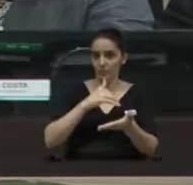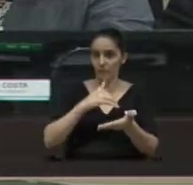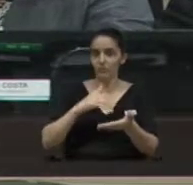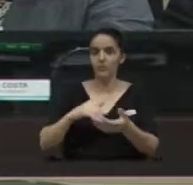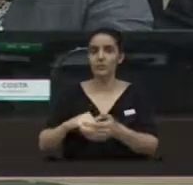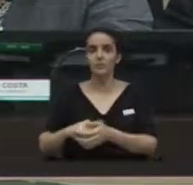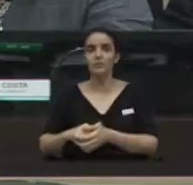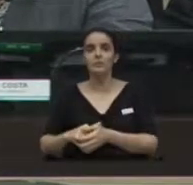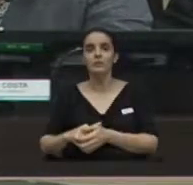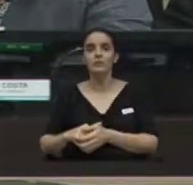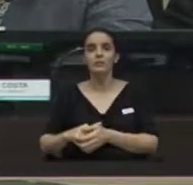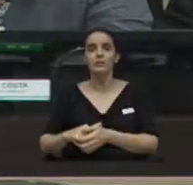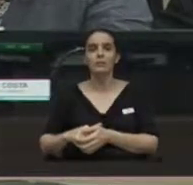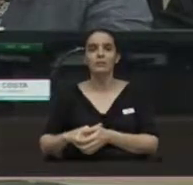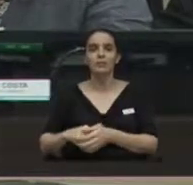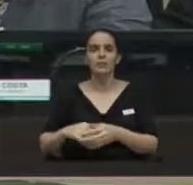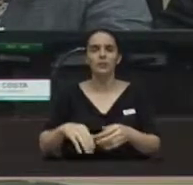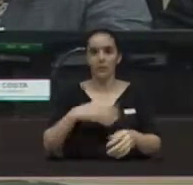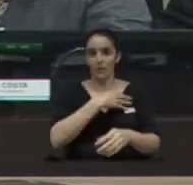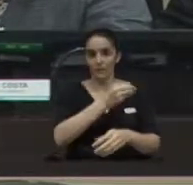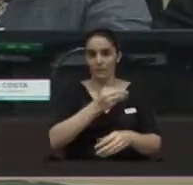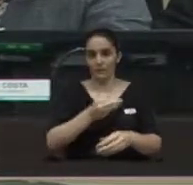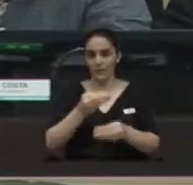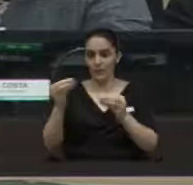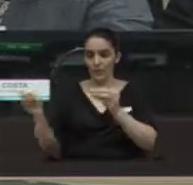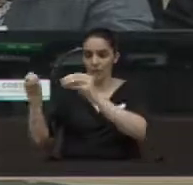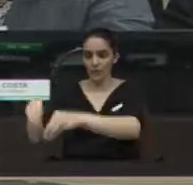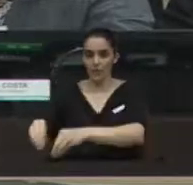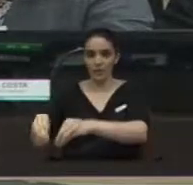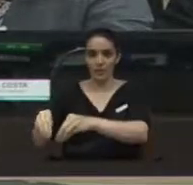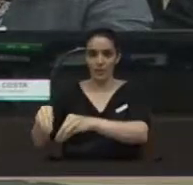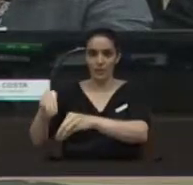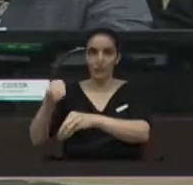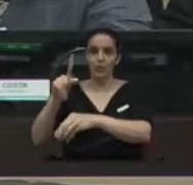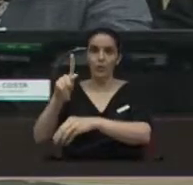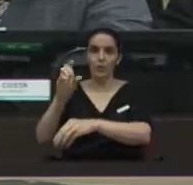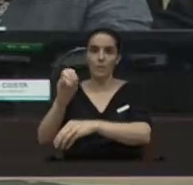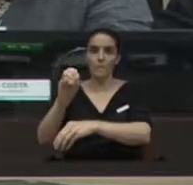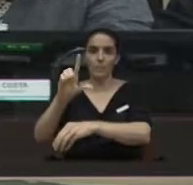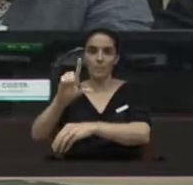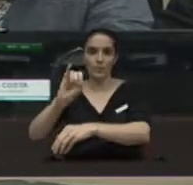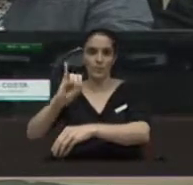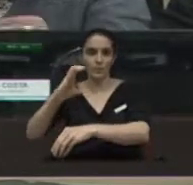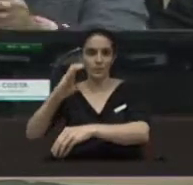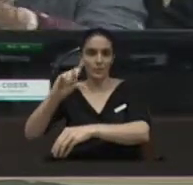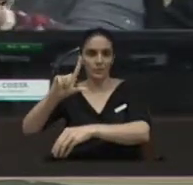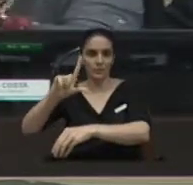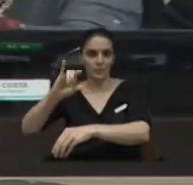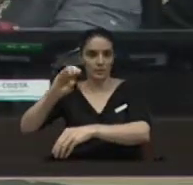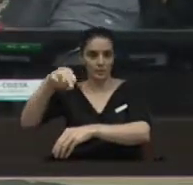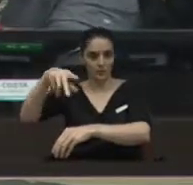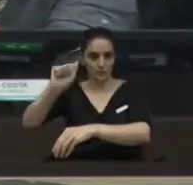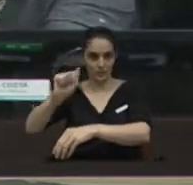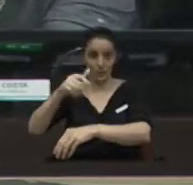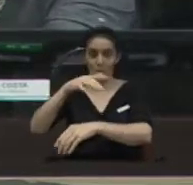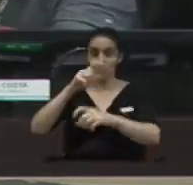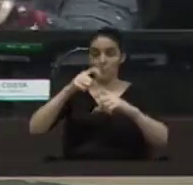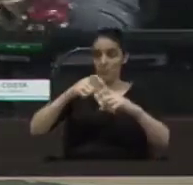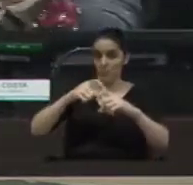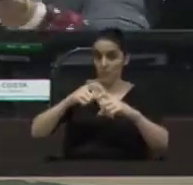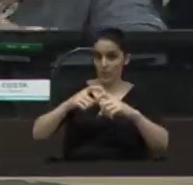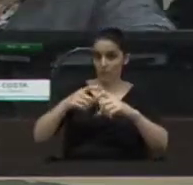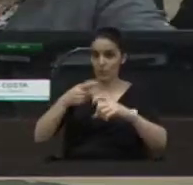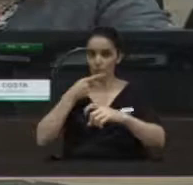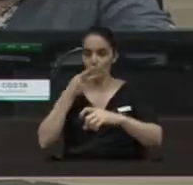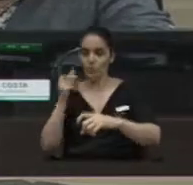minha filha até a policlínica e o doutor Marcel, neuro, se nega a atender, pois ele não é neuropediatra. Eu vou deixar com ele e